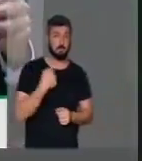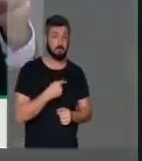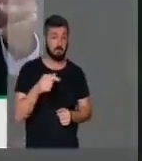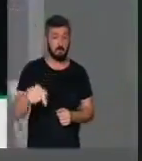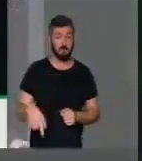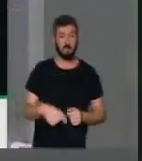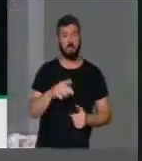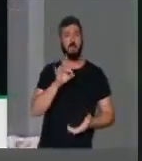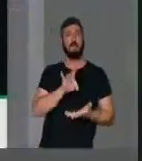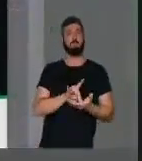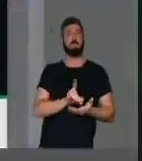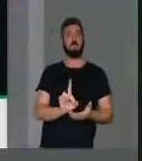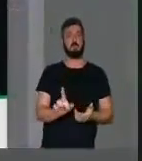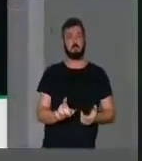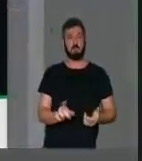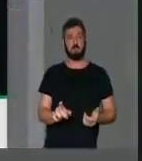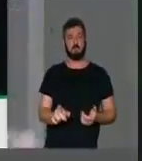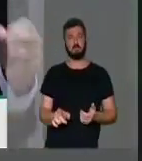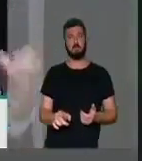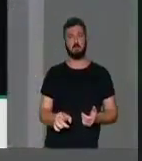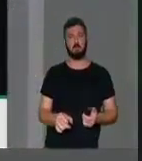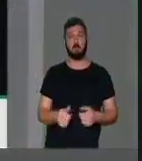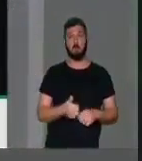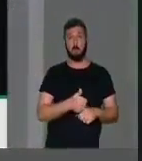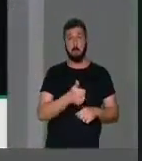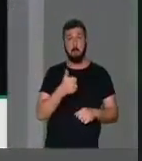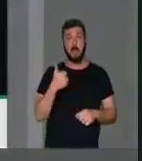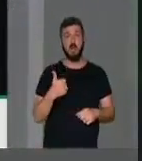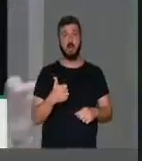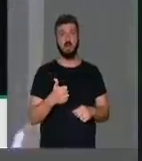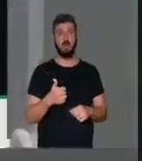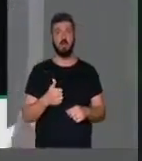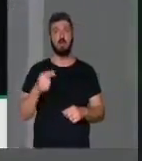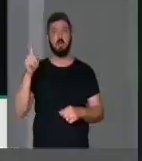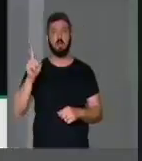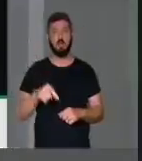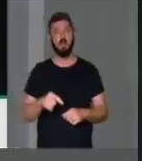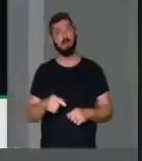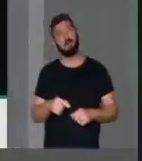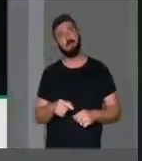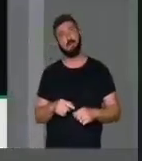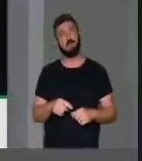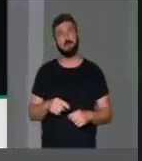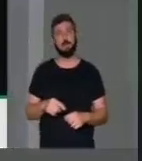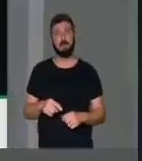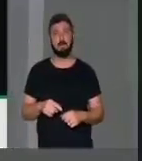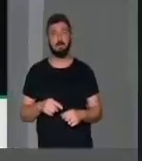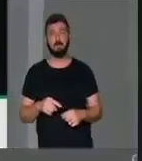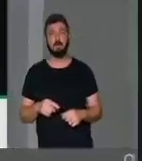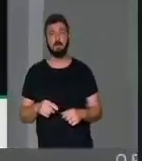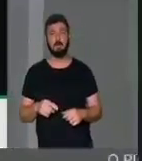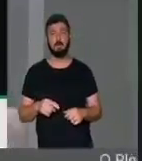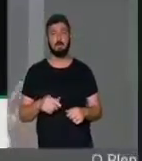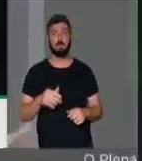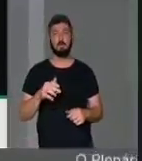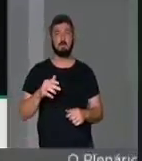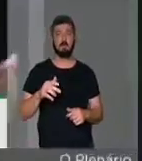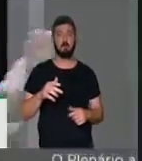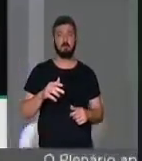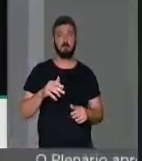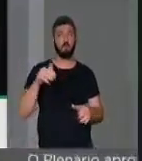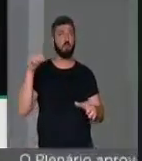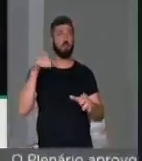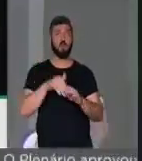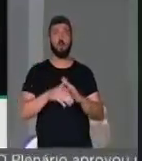está aqui afirmando que o melhor seja necessariamente a votação a partir